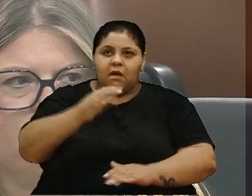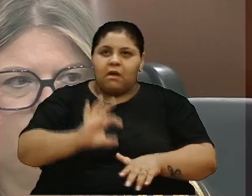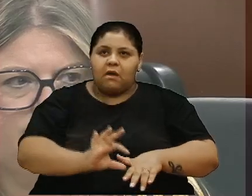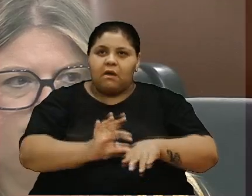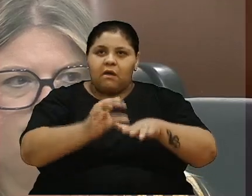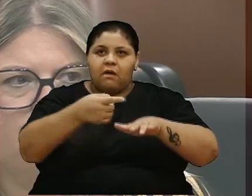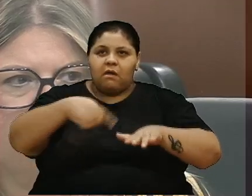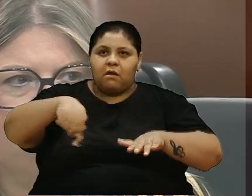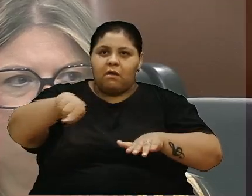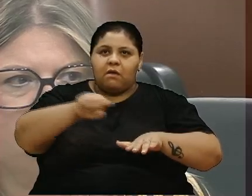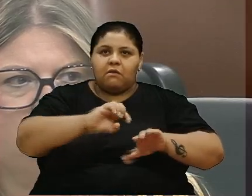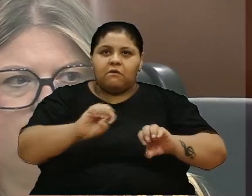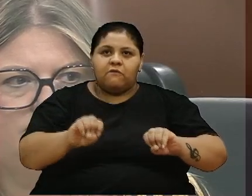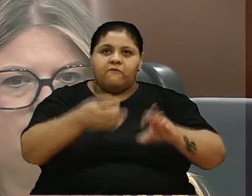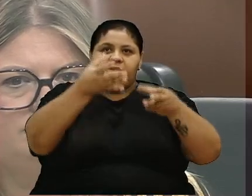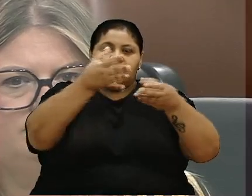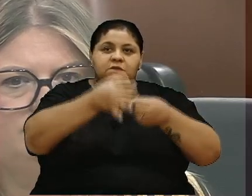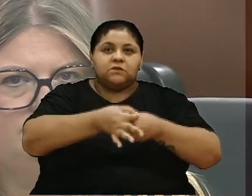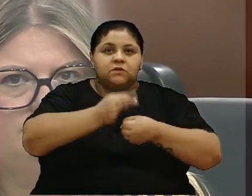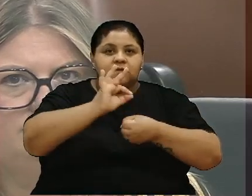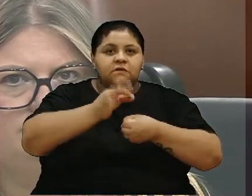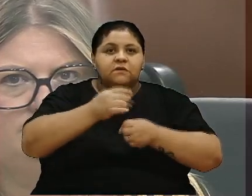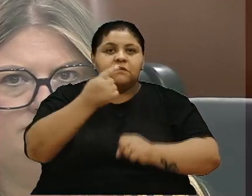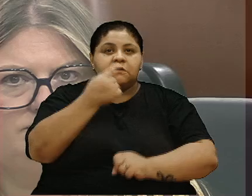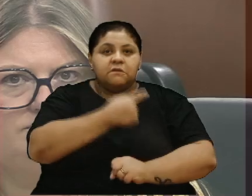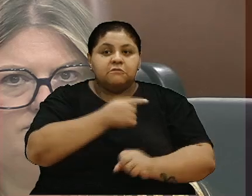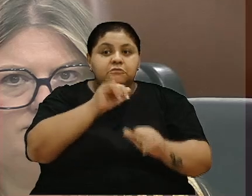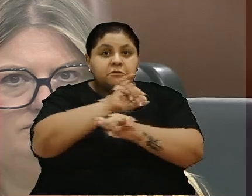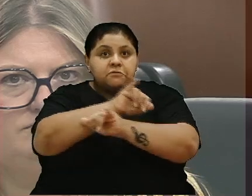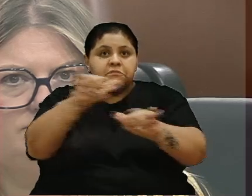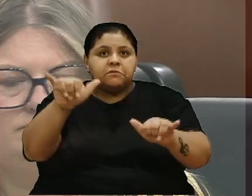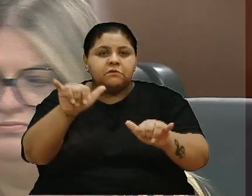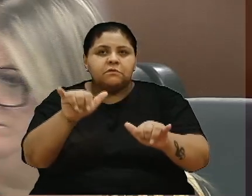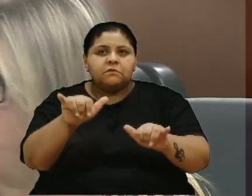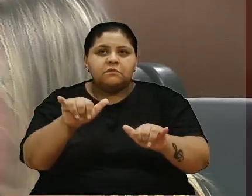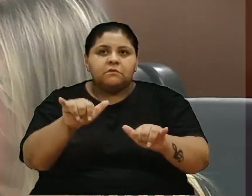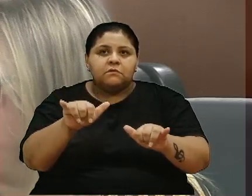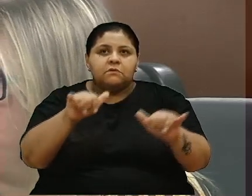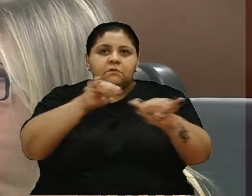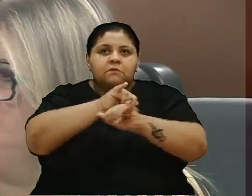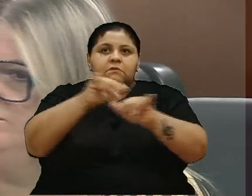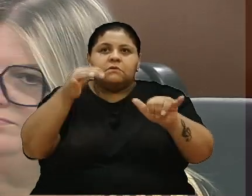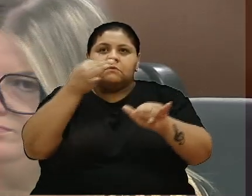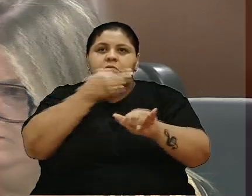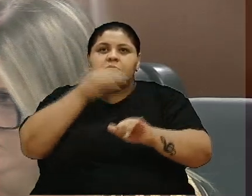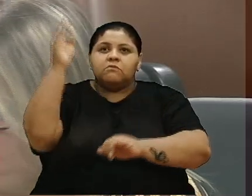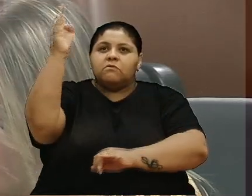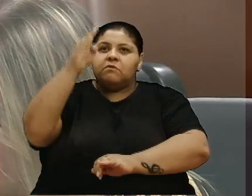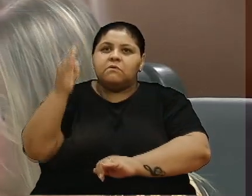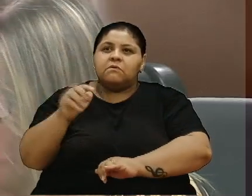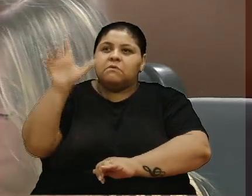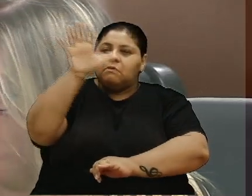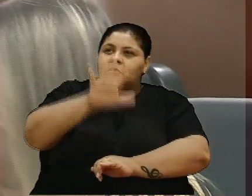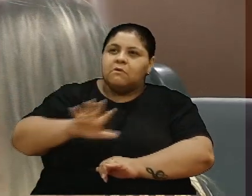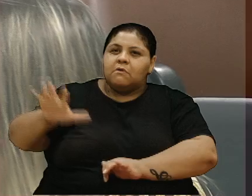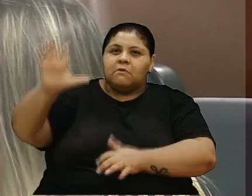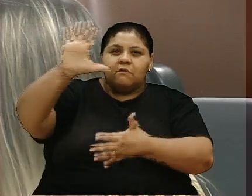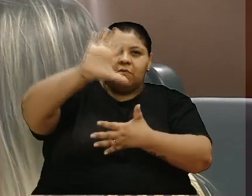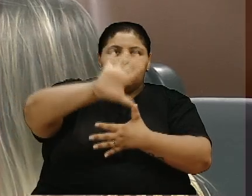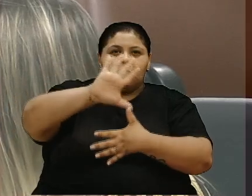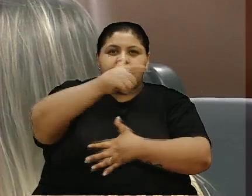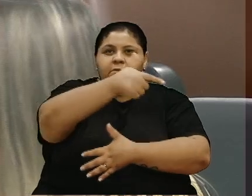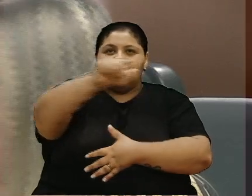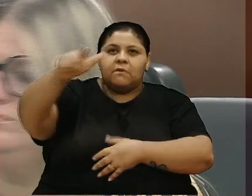nossa Festa Nacional da Uva. Isso sim que é divulgação. Levar Caxias do Sul para o Brasil inteiro, para a América e para